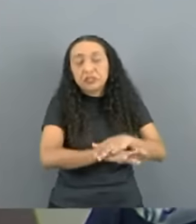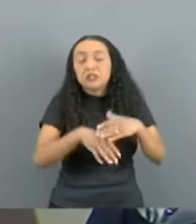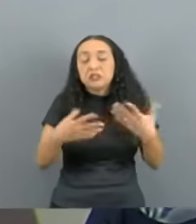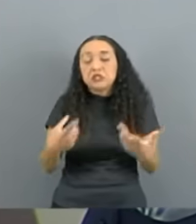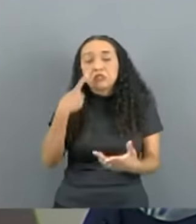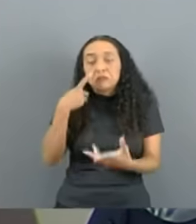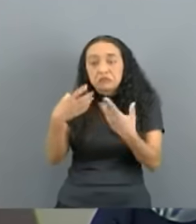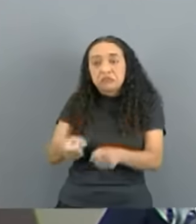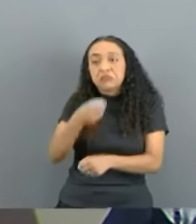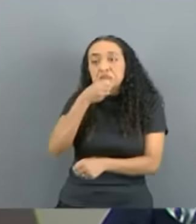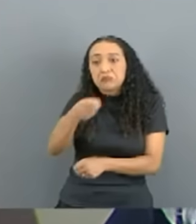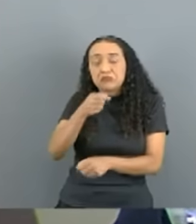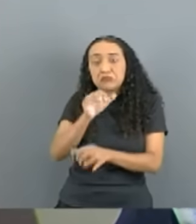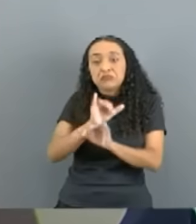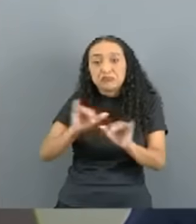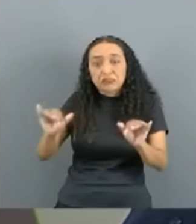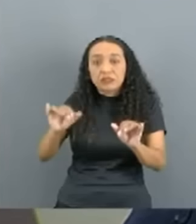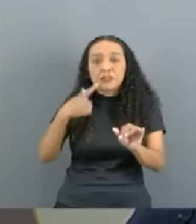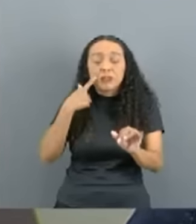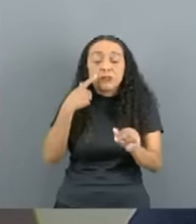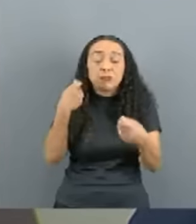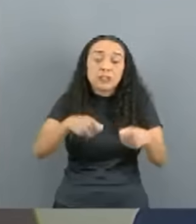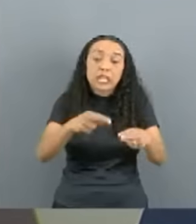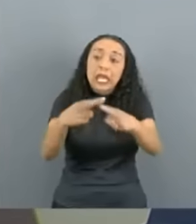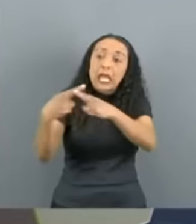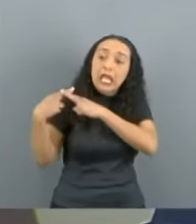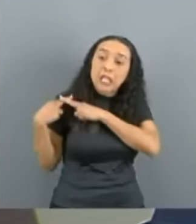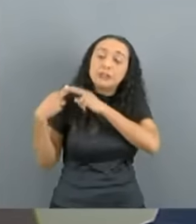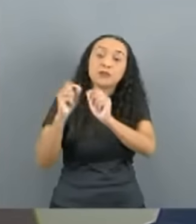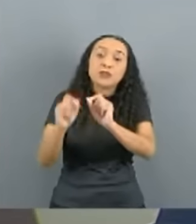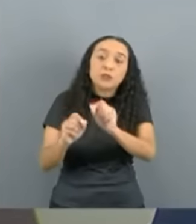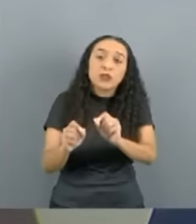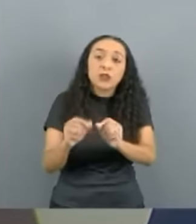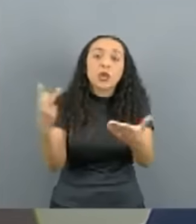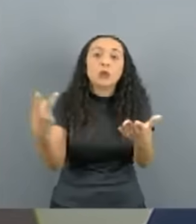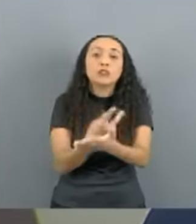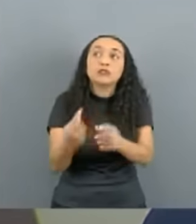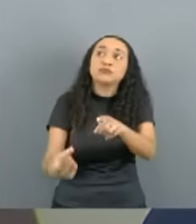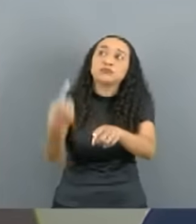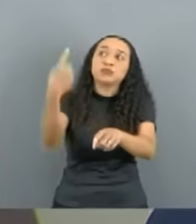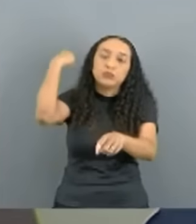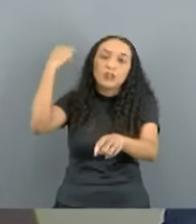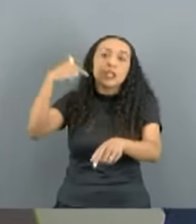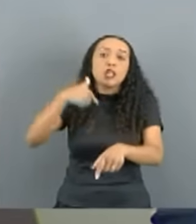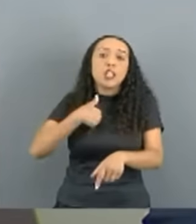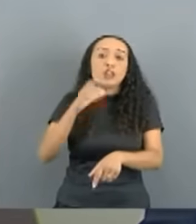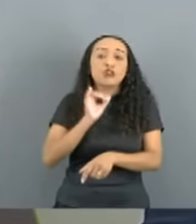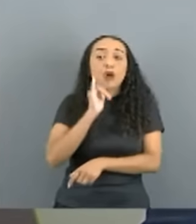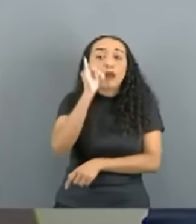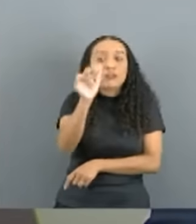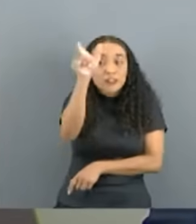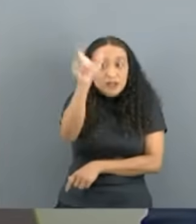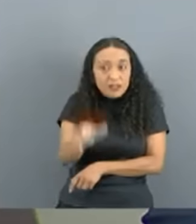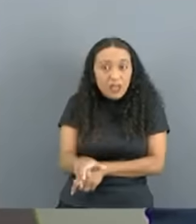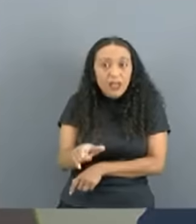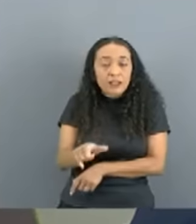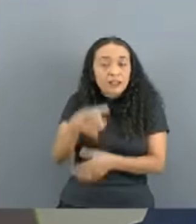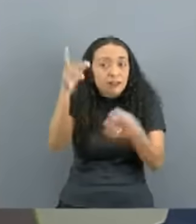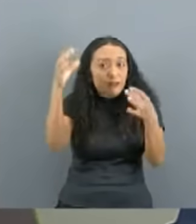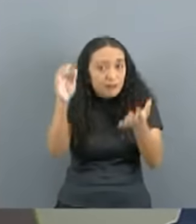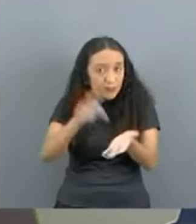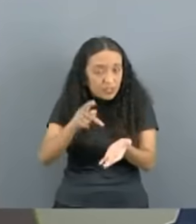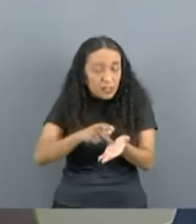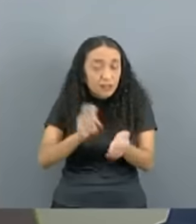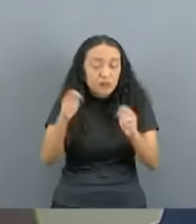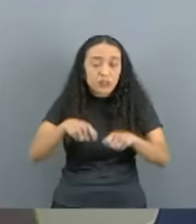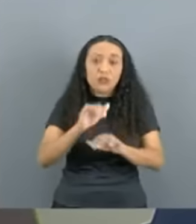que a imprensa falava, vamos ter que começar a responsabilizar o que aconteceu para trás. Eu só quero dizer a Vossa Excelência que eu, muito francamente, posso lhe